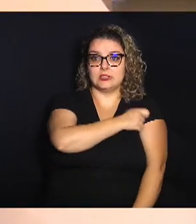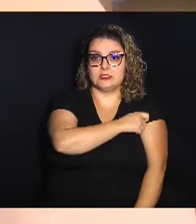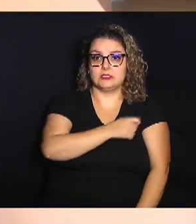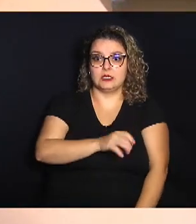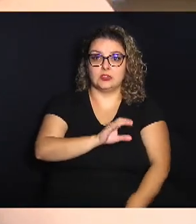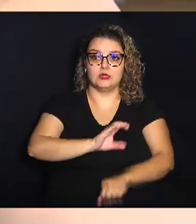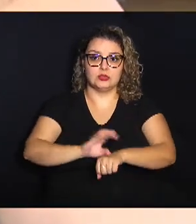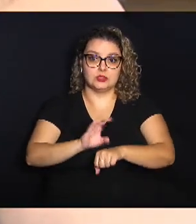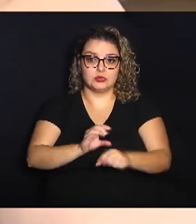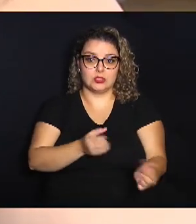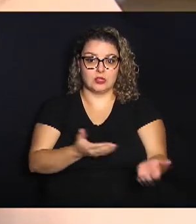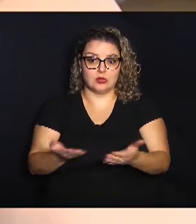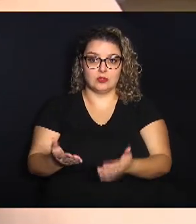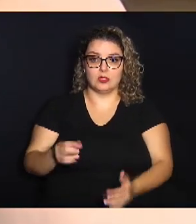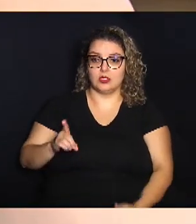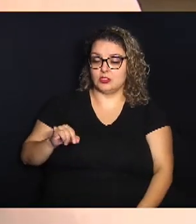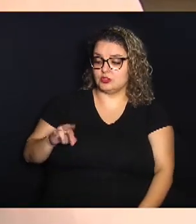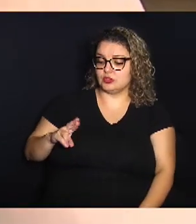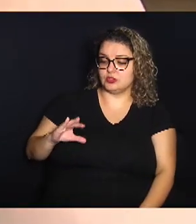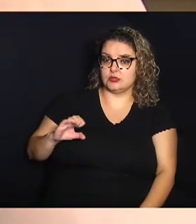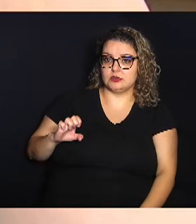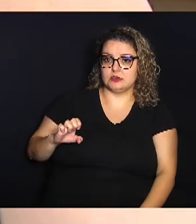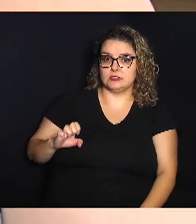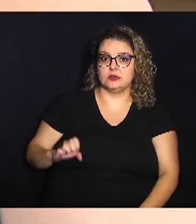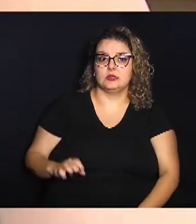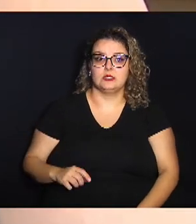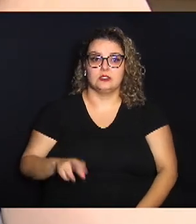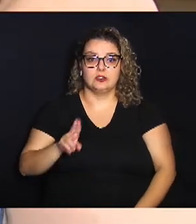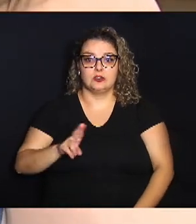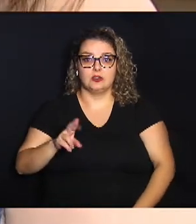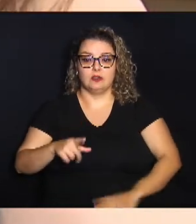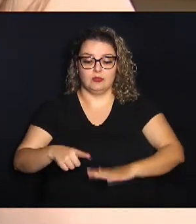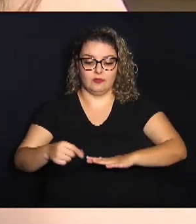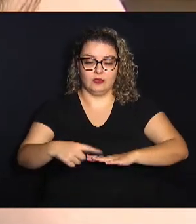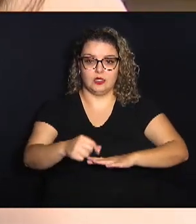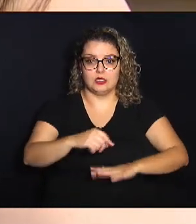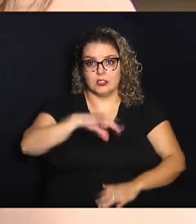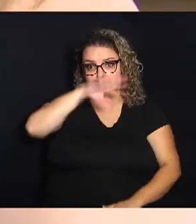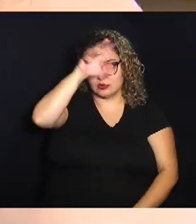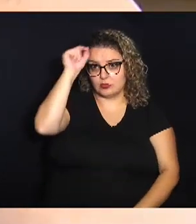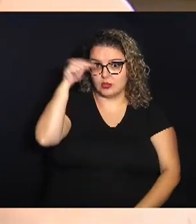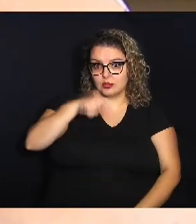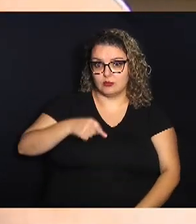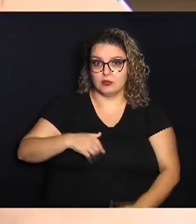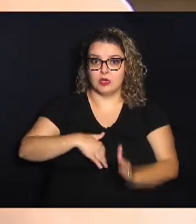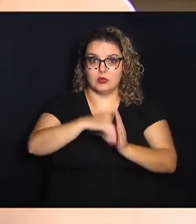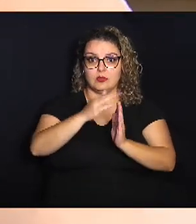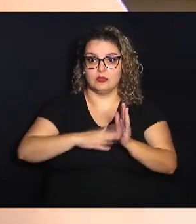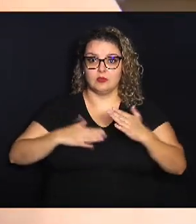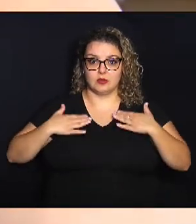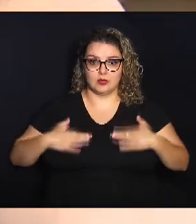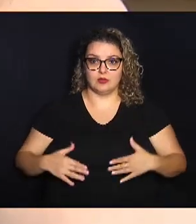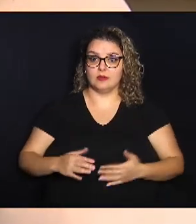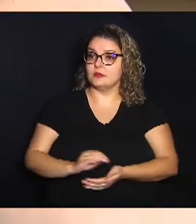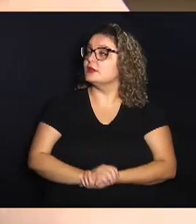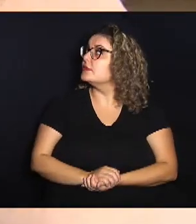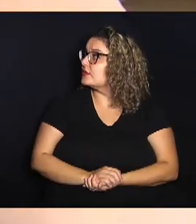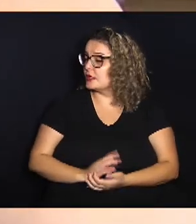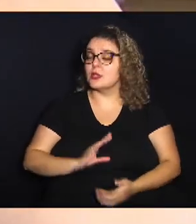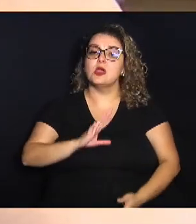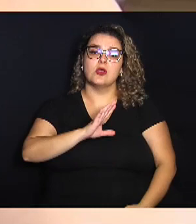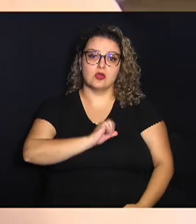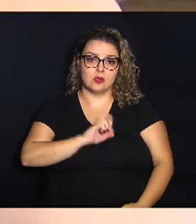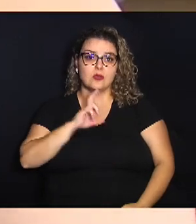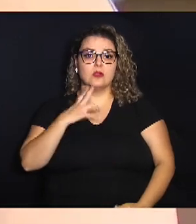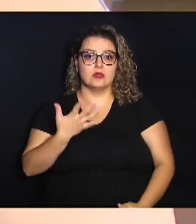que expôs foi a Dirce, que usou folhas de crajiru do Amazonas para tingir seu vestido. E eu gostei do resultado, acho que eu cheguei no